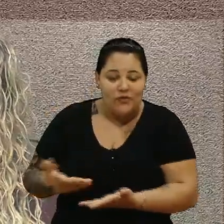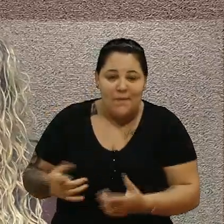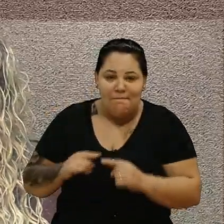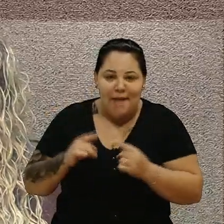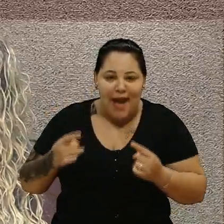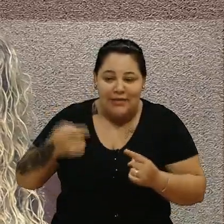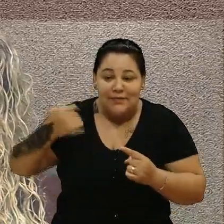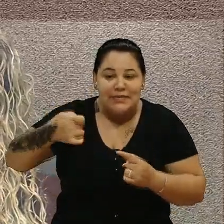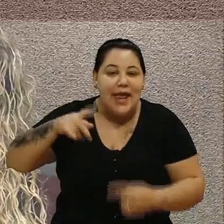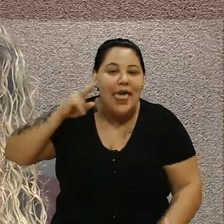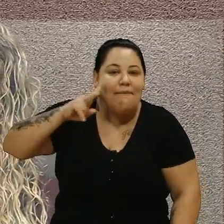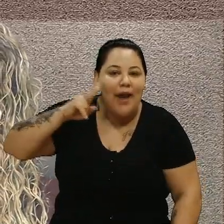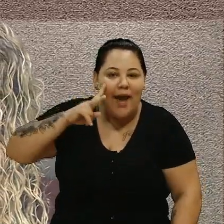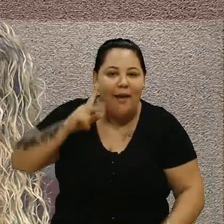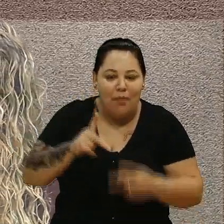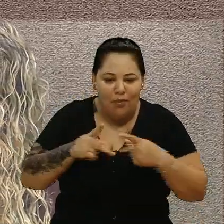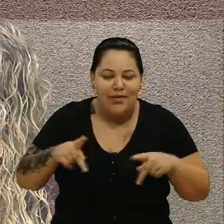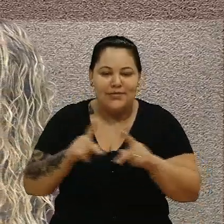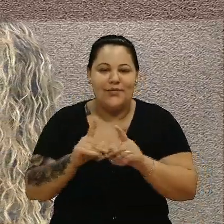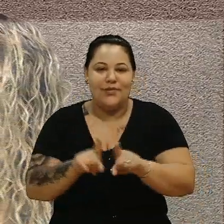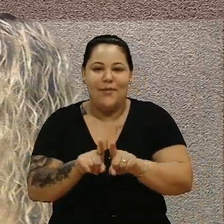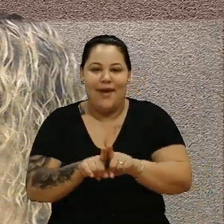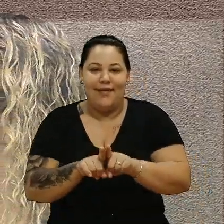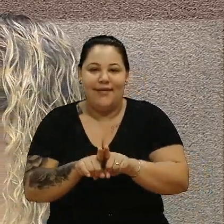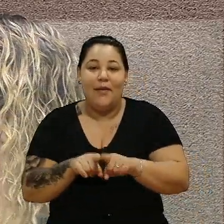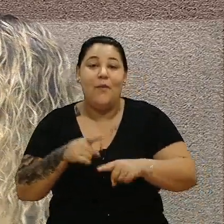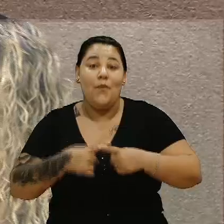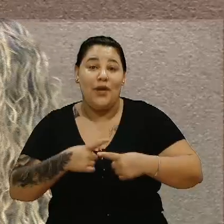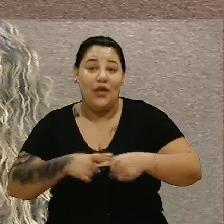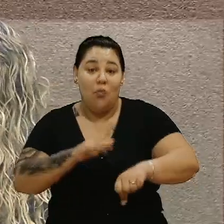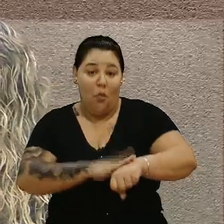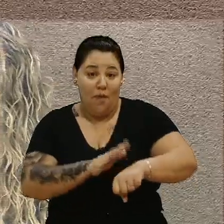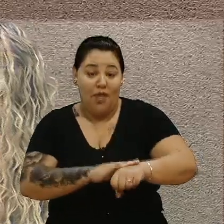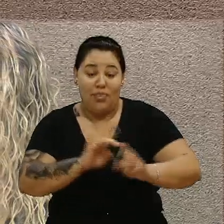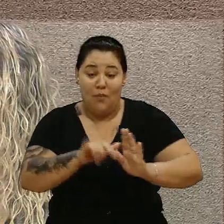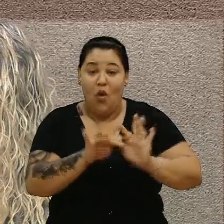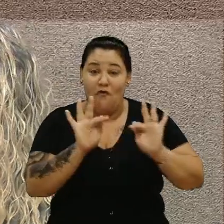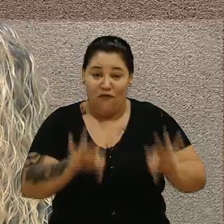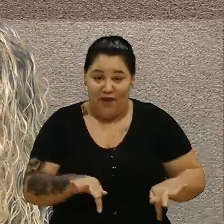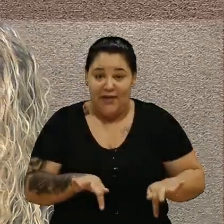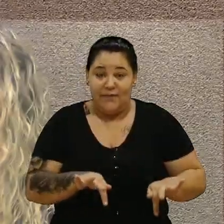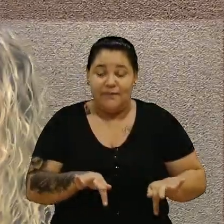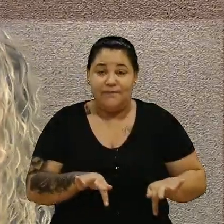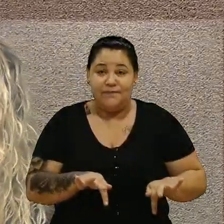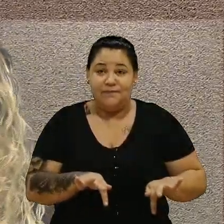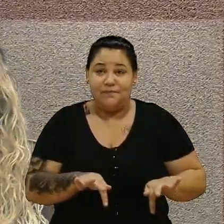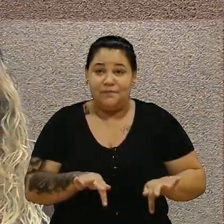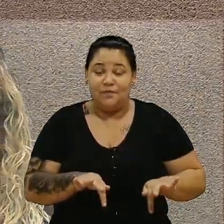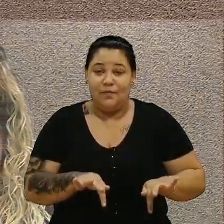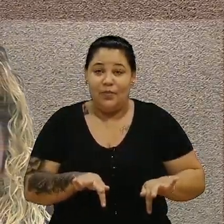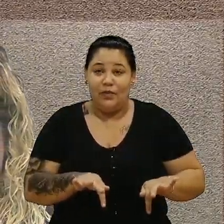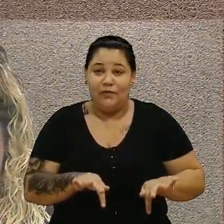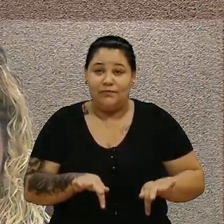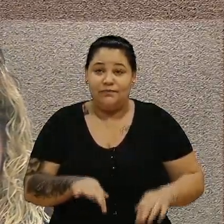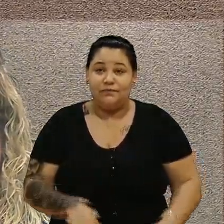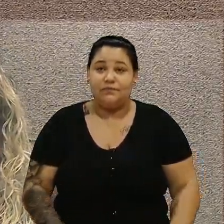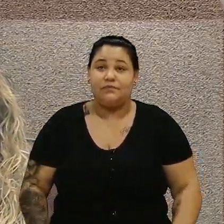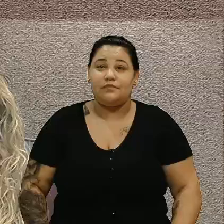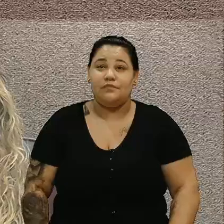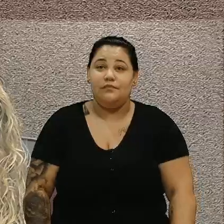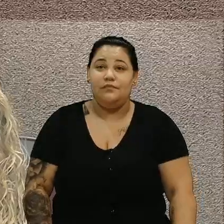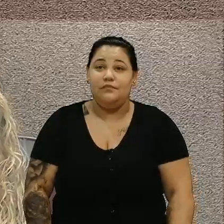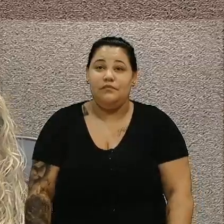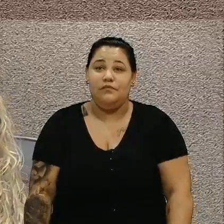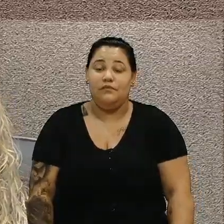de lembrete, que quando isso acabar, quando que a verdadeira